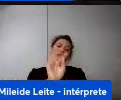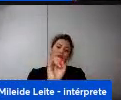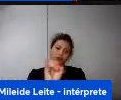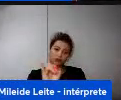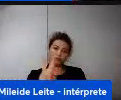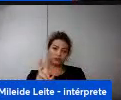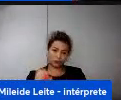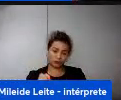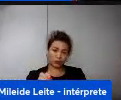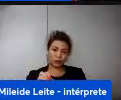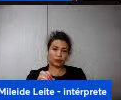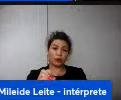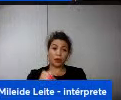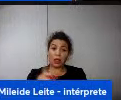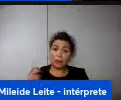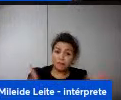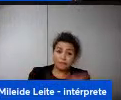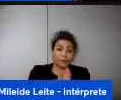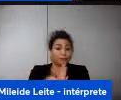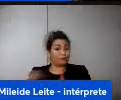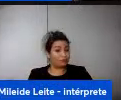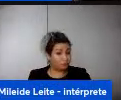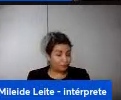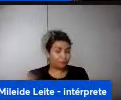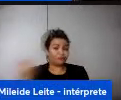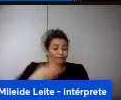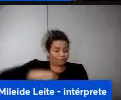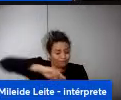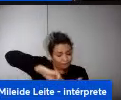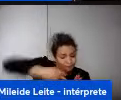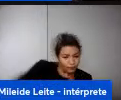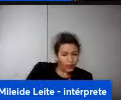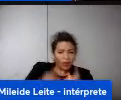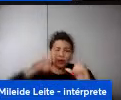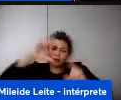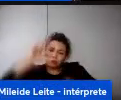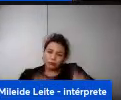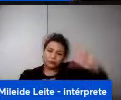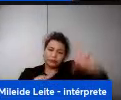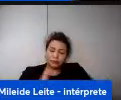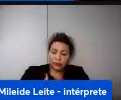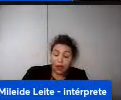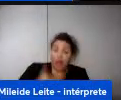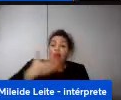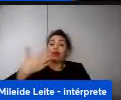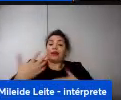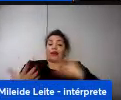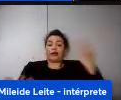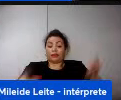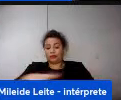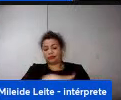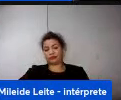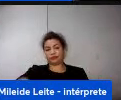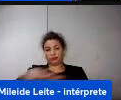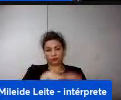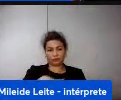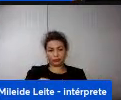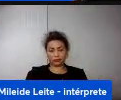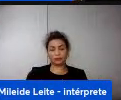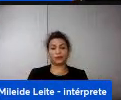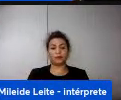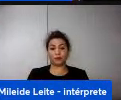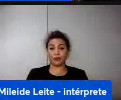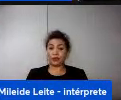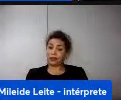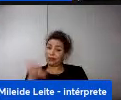Né? E ele é parte importante no sentido de diminuir a surpresa do ambiente. Né? Então, esse aqui